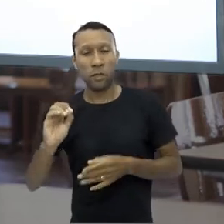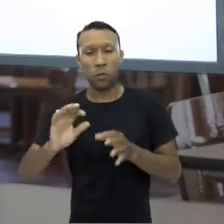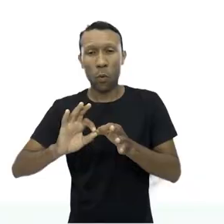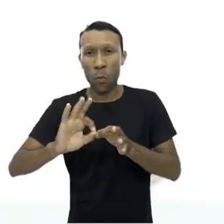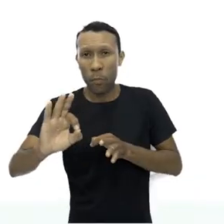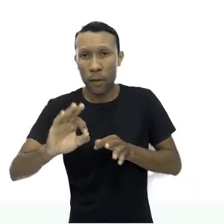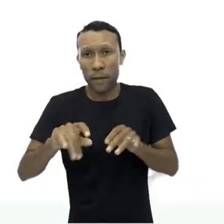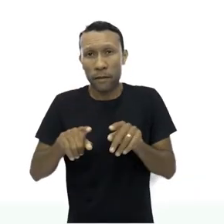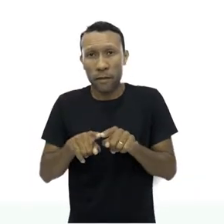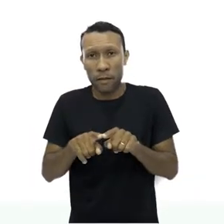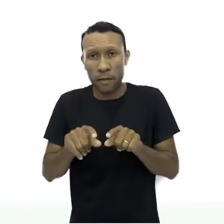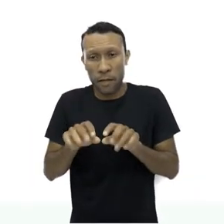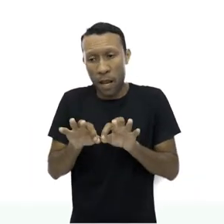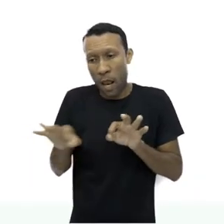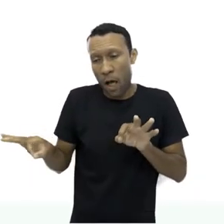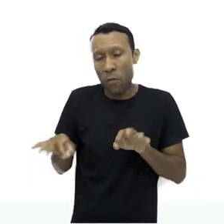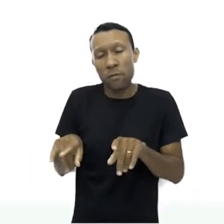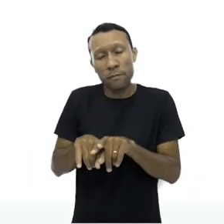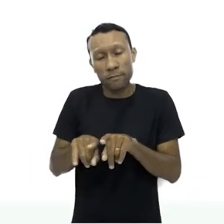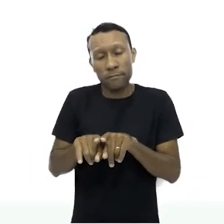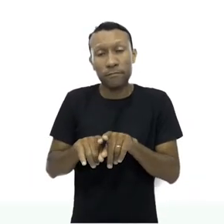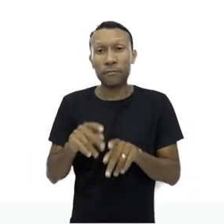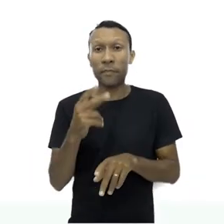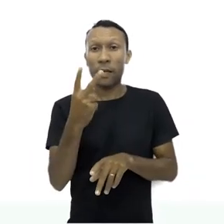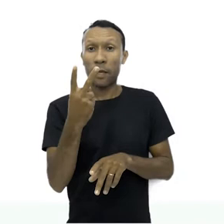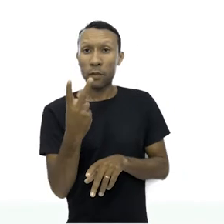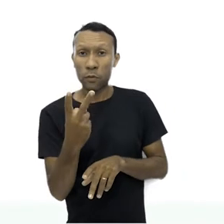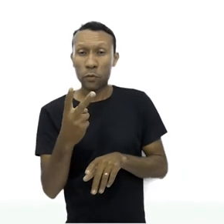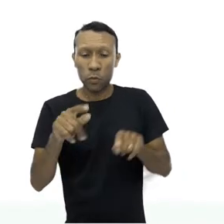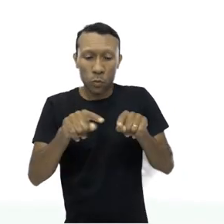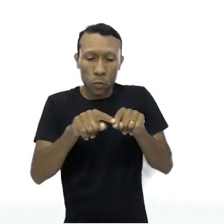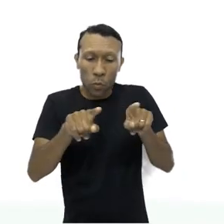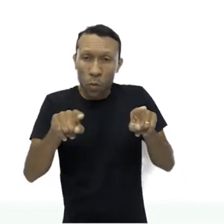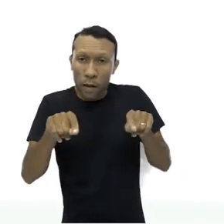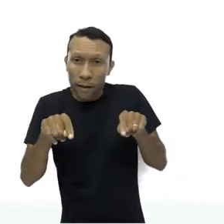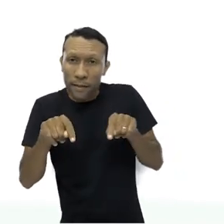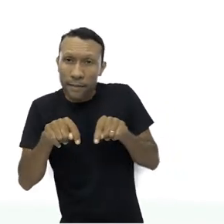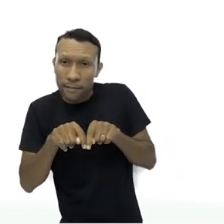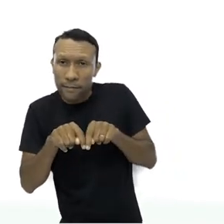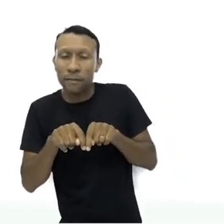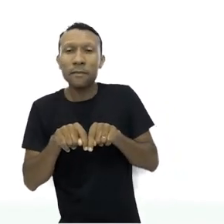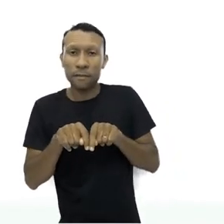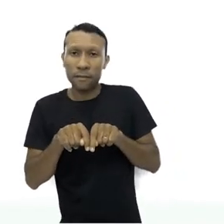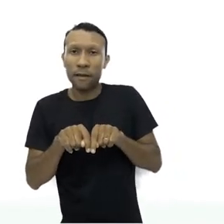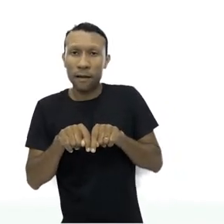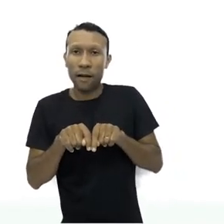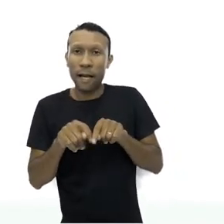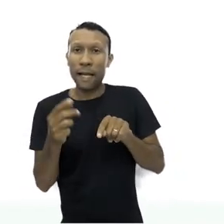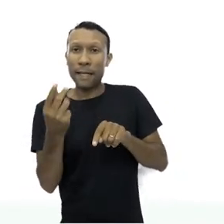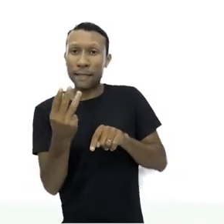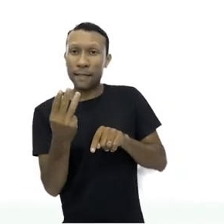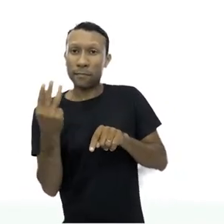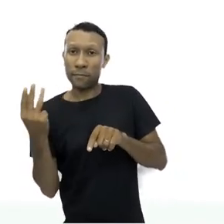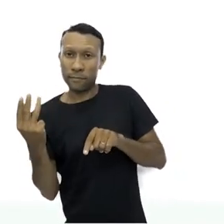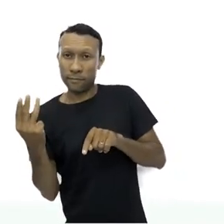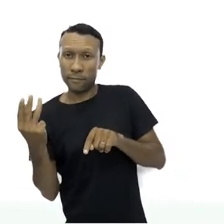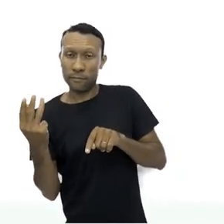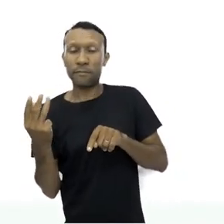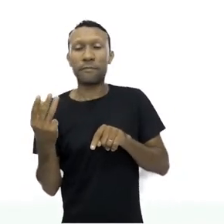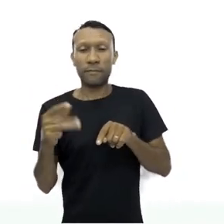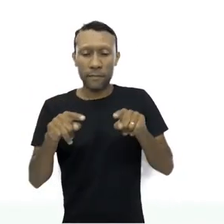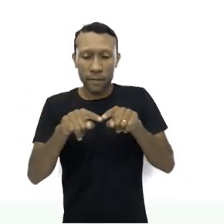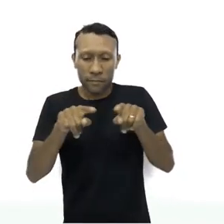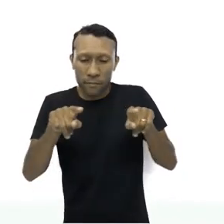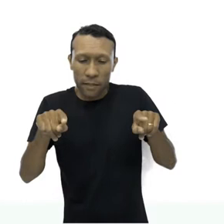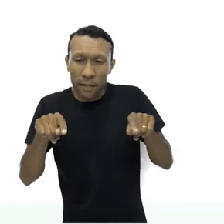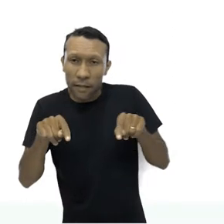tá certo? Essa casa tem que ter 2 salas, tá bom? Cada sala também 3 por 3, então é uma casa em forma de um quadrado, né? Porque é 3 por 3,